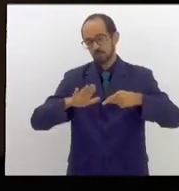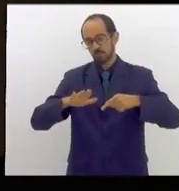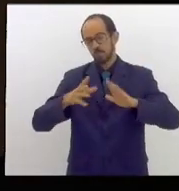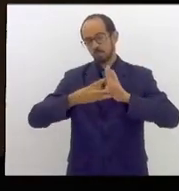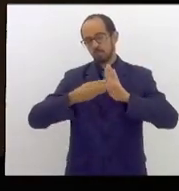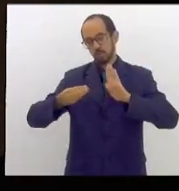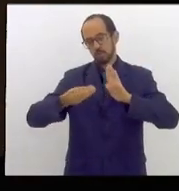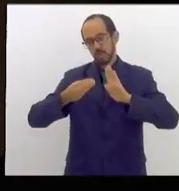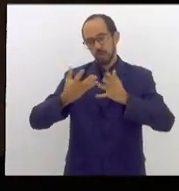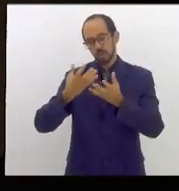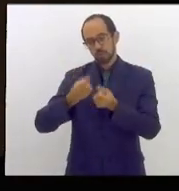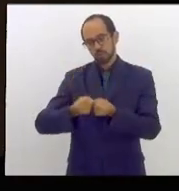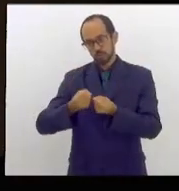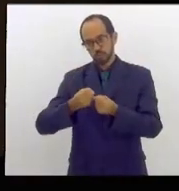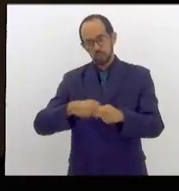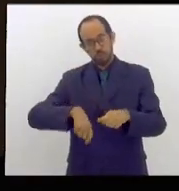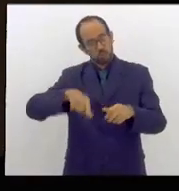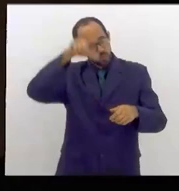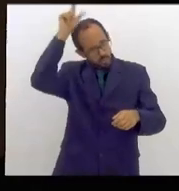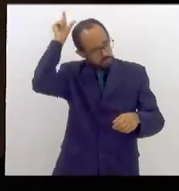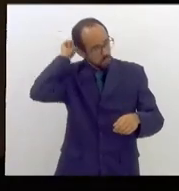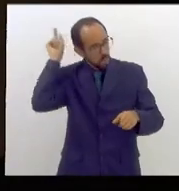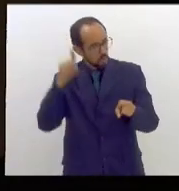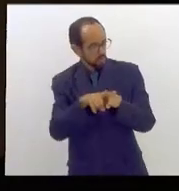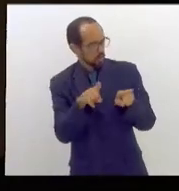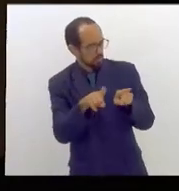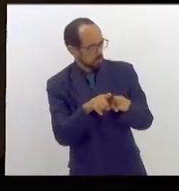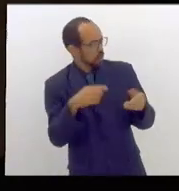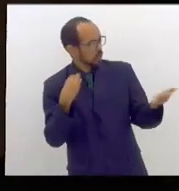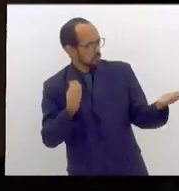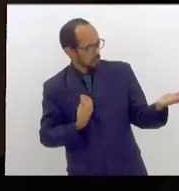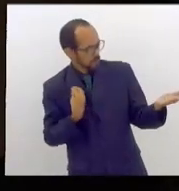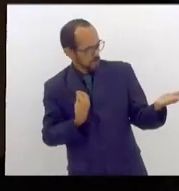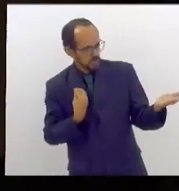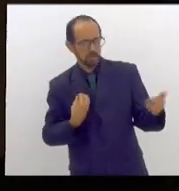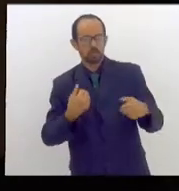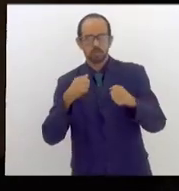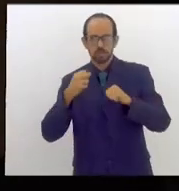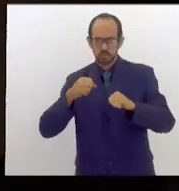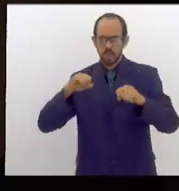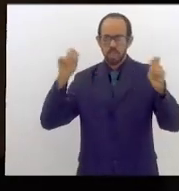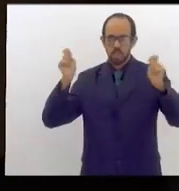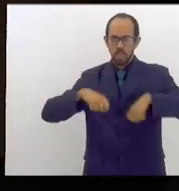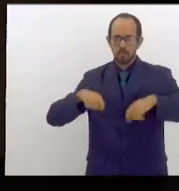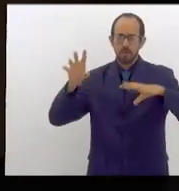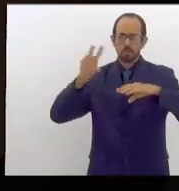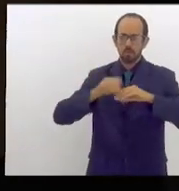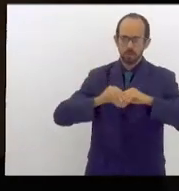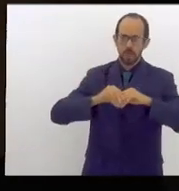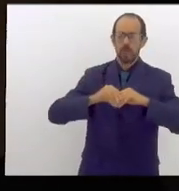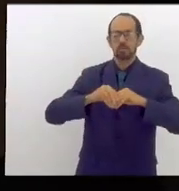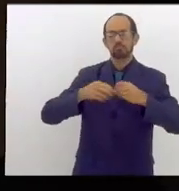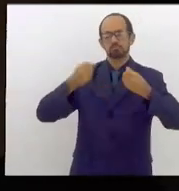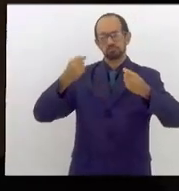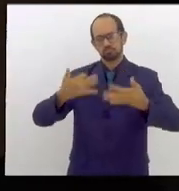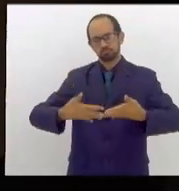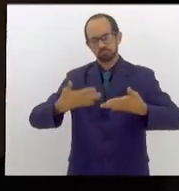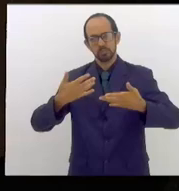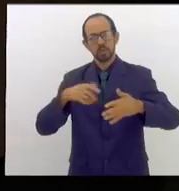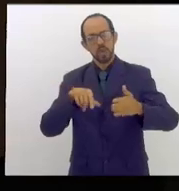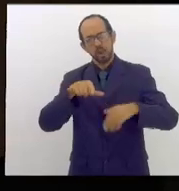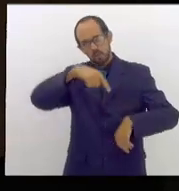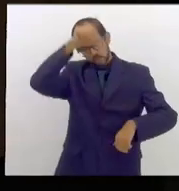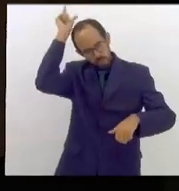então o deputado Luís Paulo tava presente durante toda a reunião também então se puder complementar ou fazer outro tipo de relato Deputado Luiz Paulo